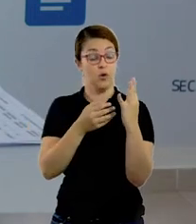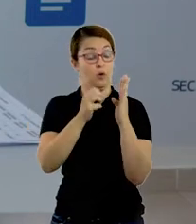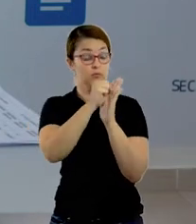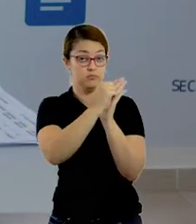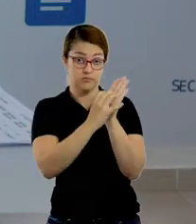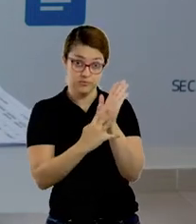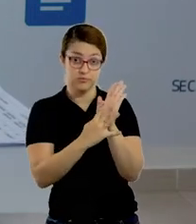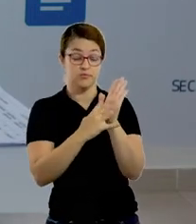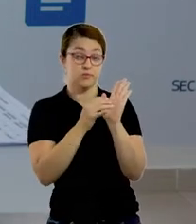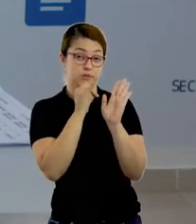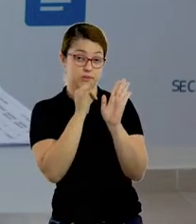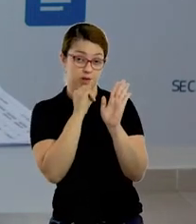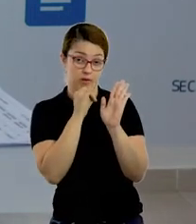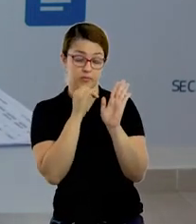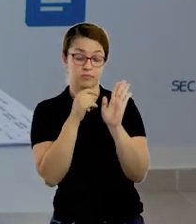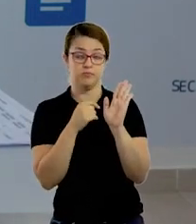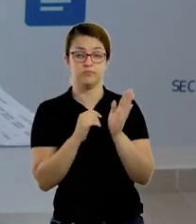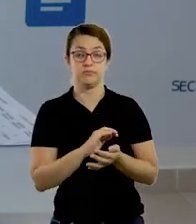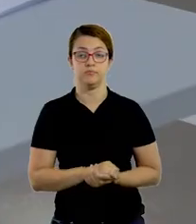vocês poderem realizar.